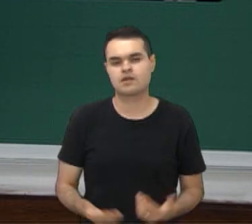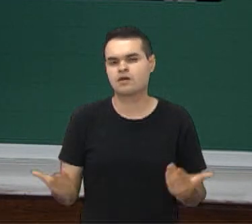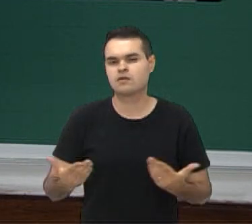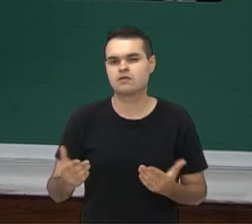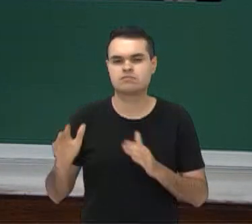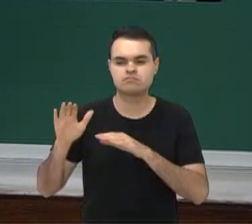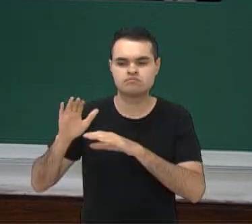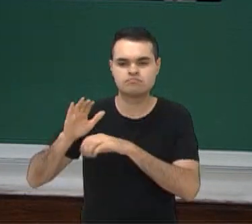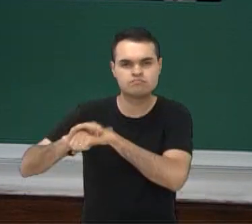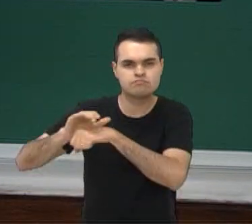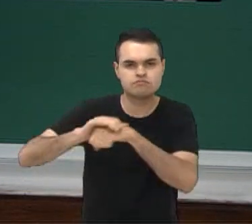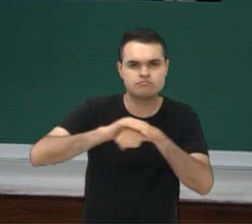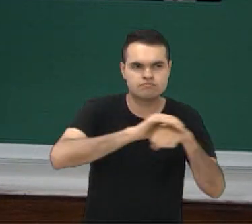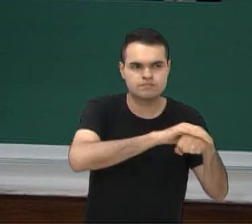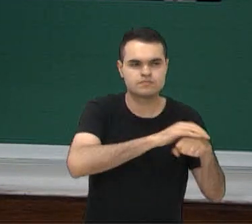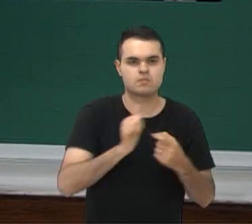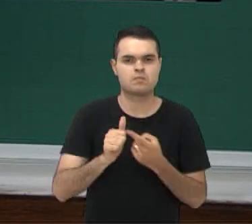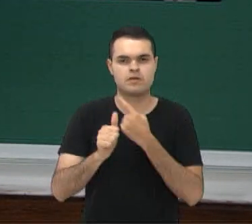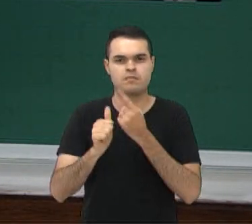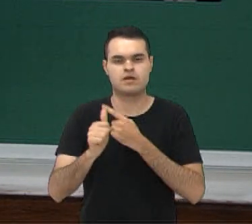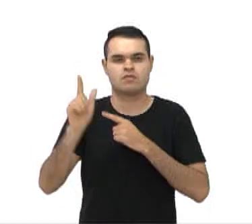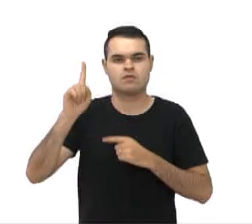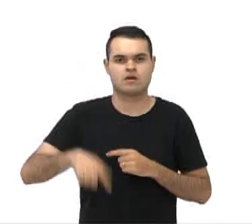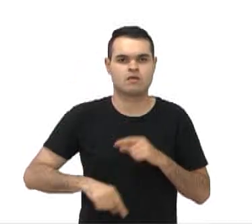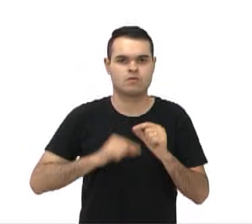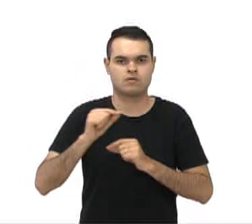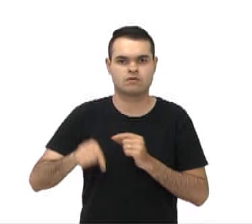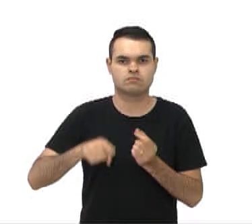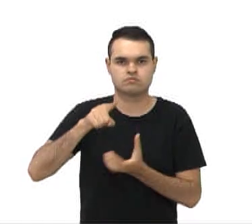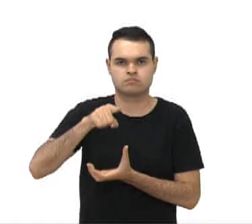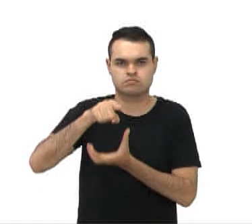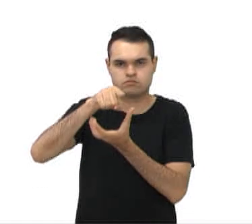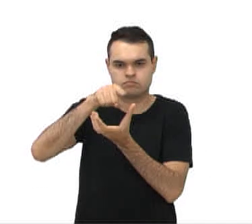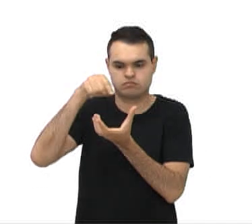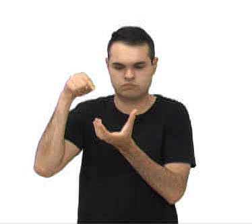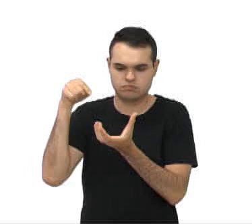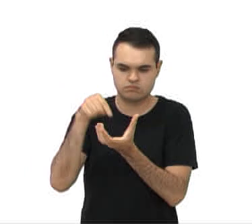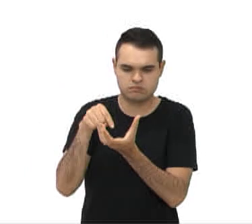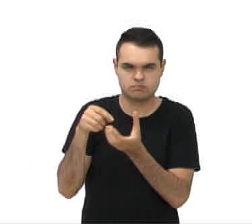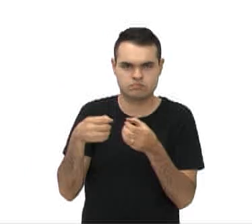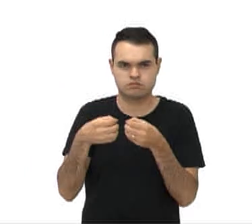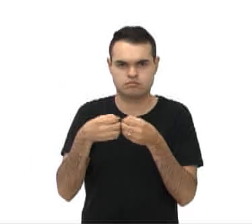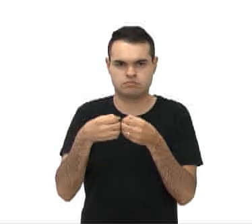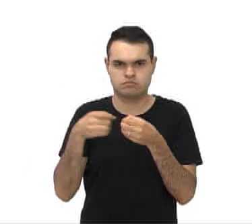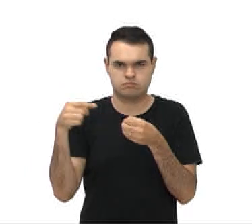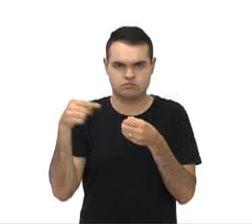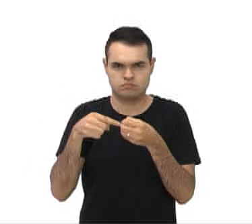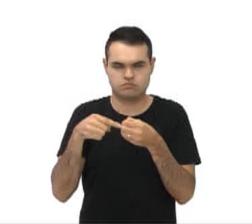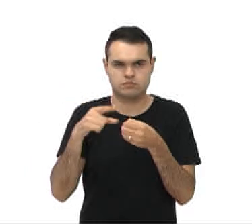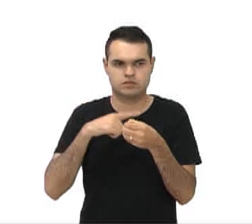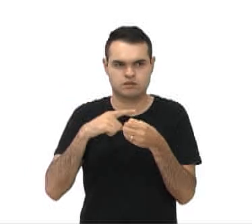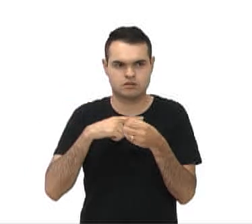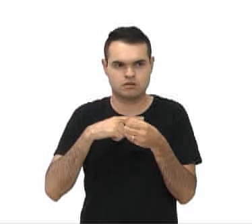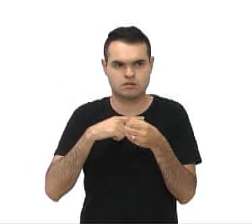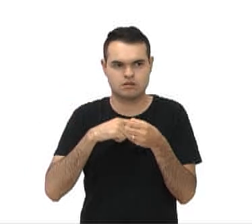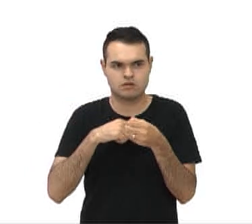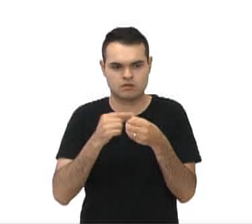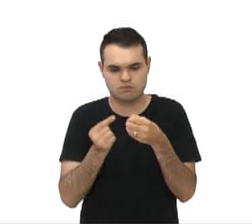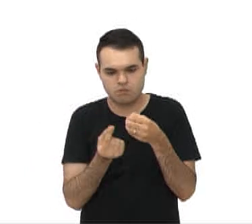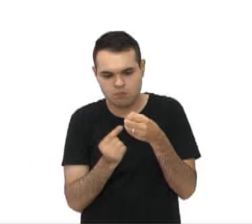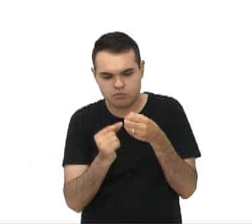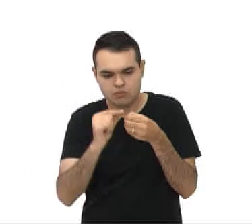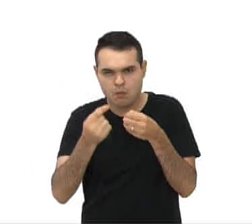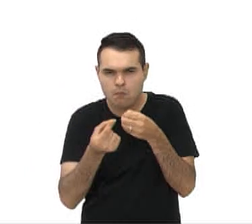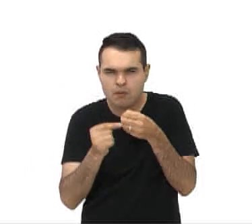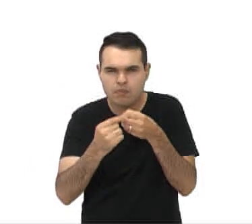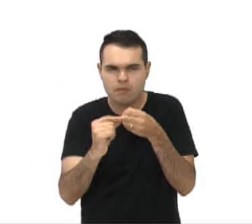um desses órgãos? O primeiro que a gente vai falar é do testículo, que ele é dividido aqui nos túbulos seminíferos,